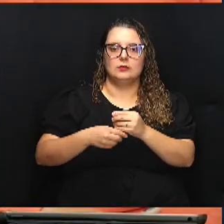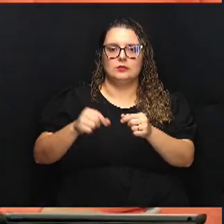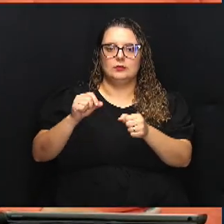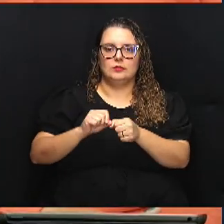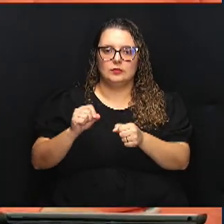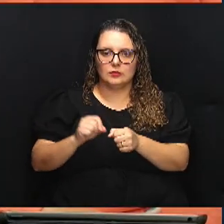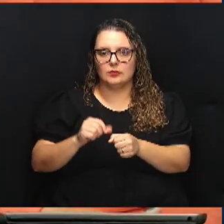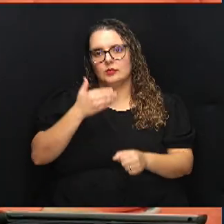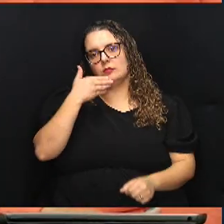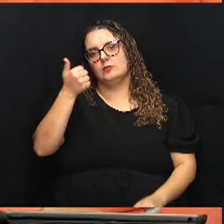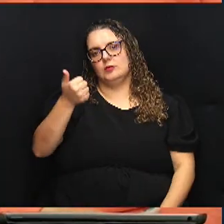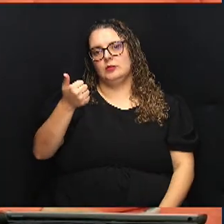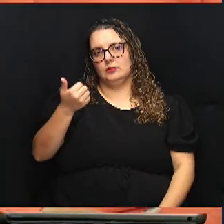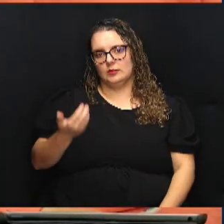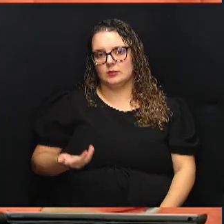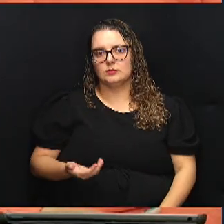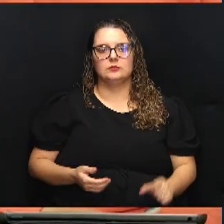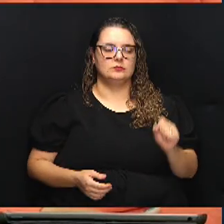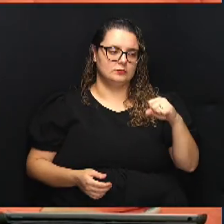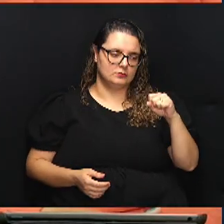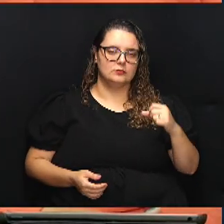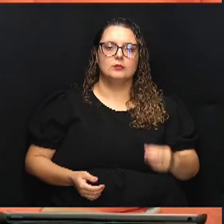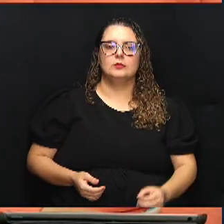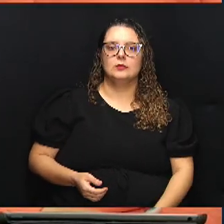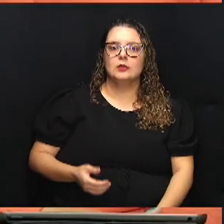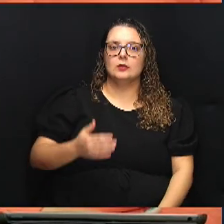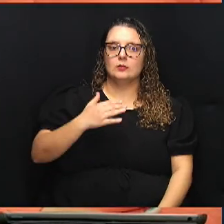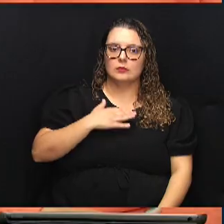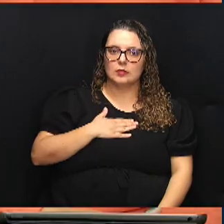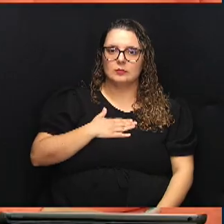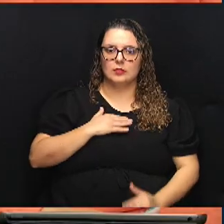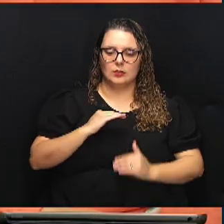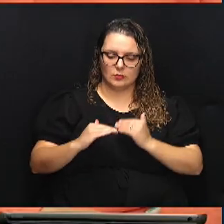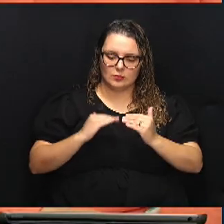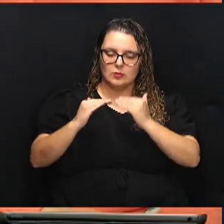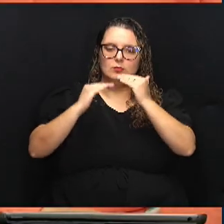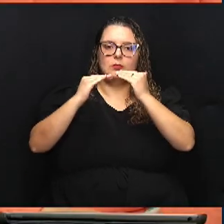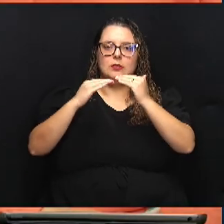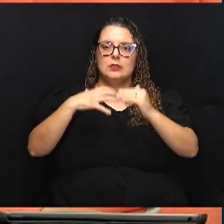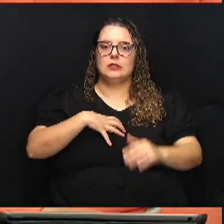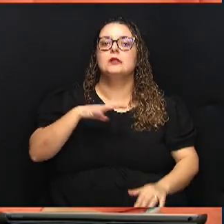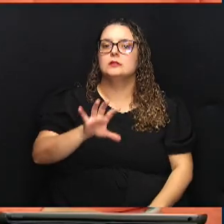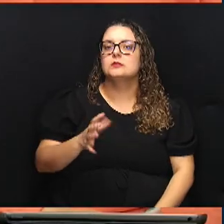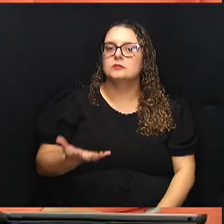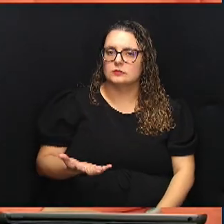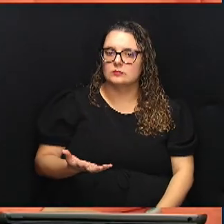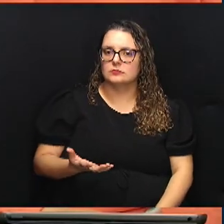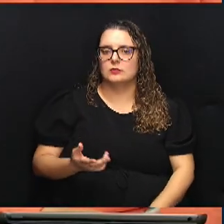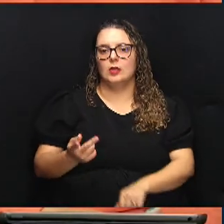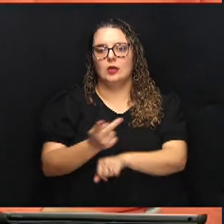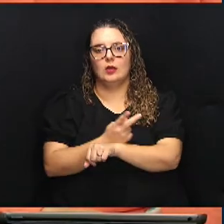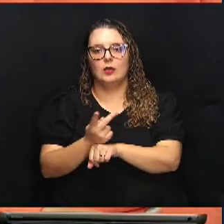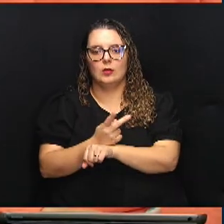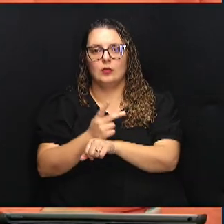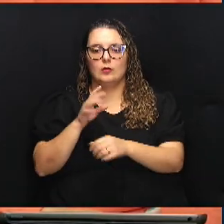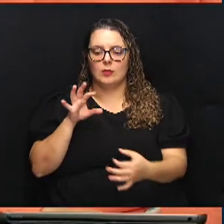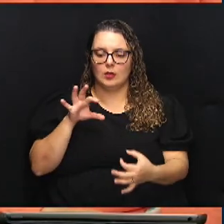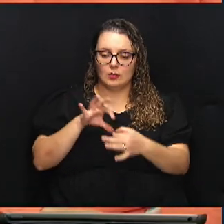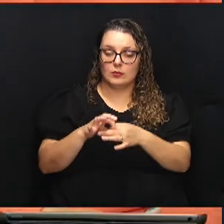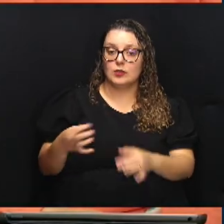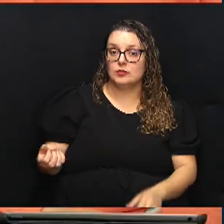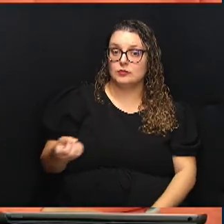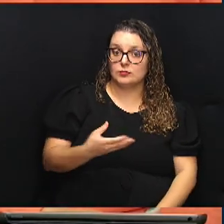ser Uhum. melhores. Para mim o crescimento está nisso, é você buscar conexões